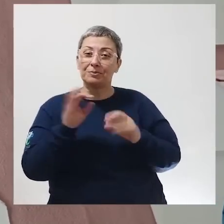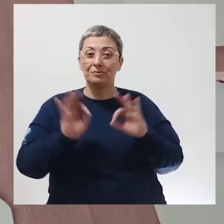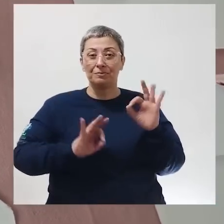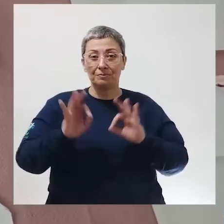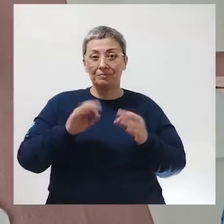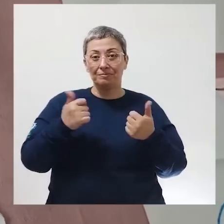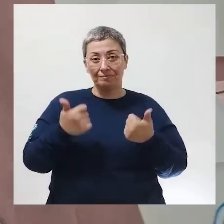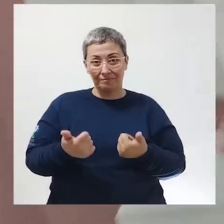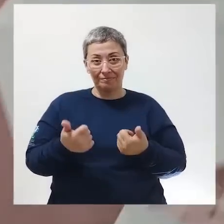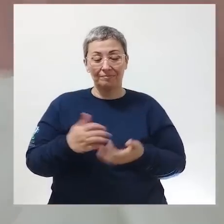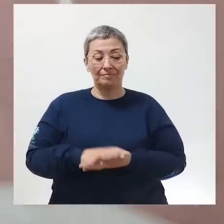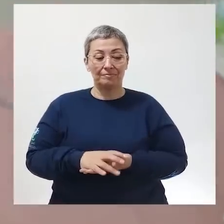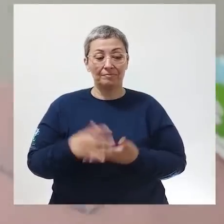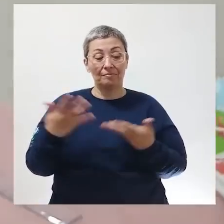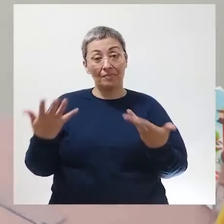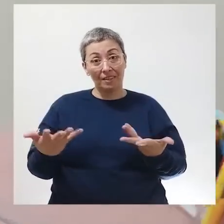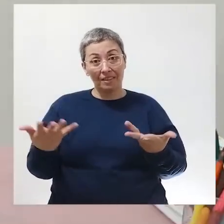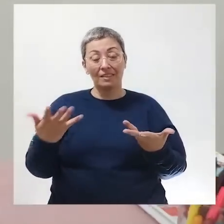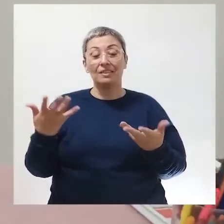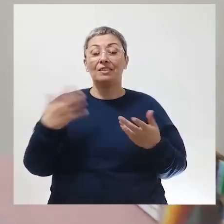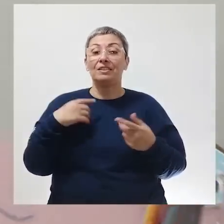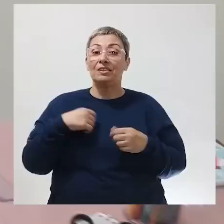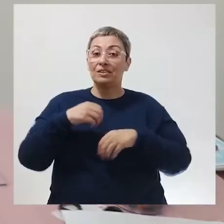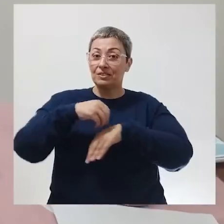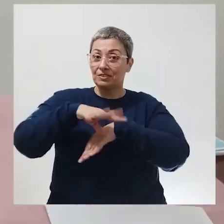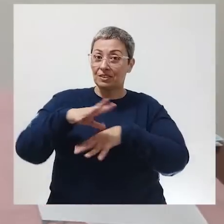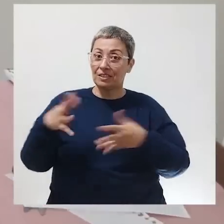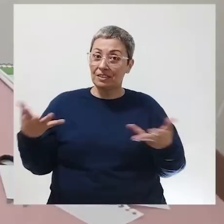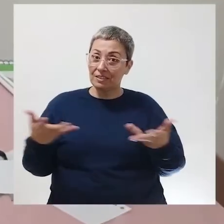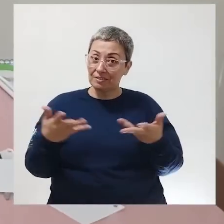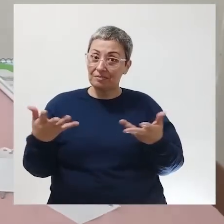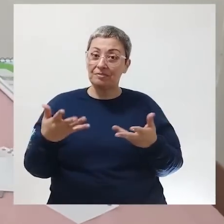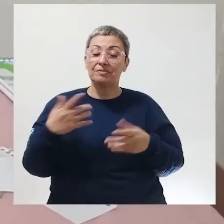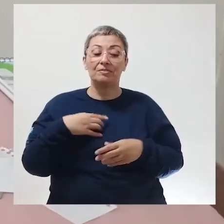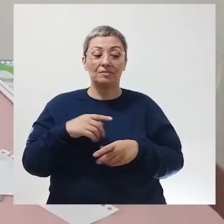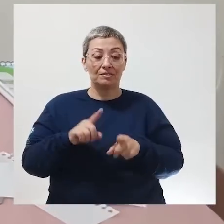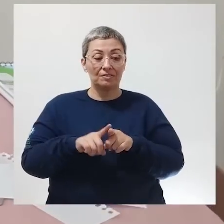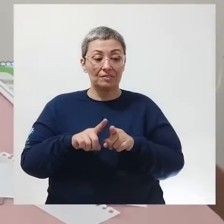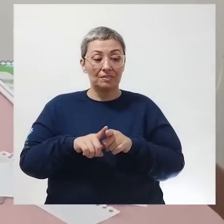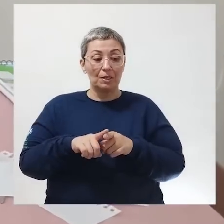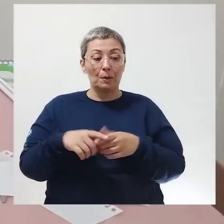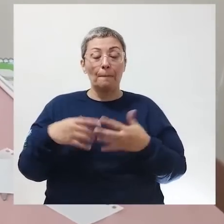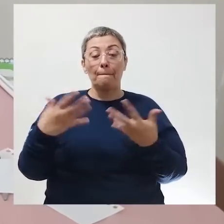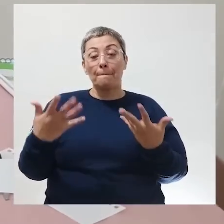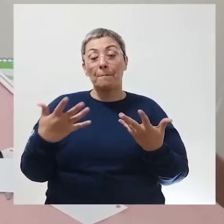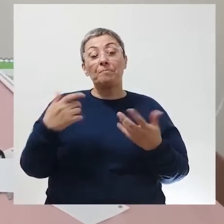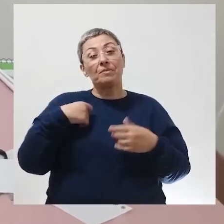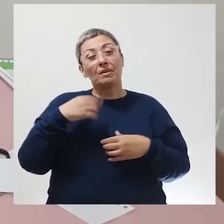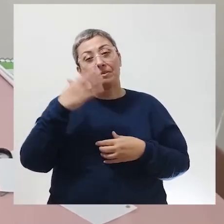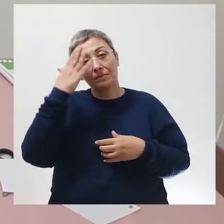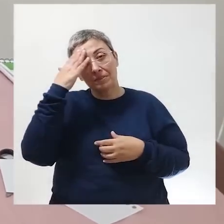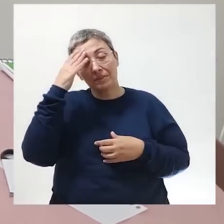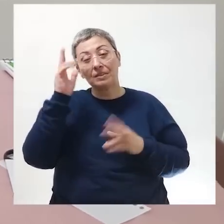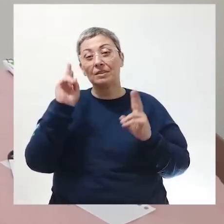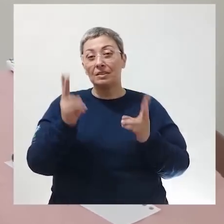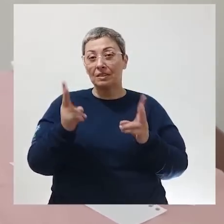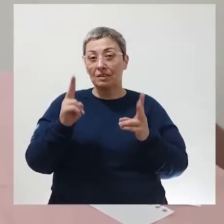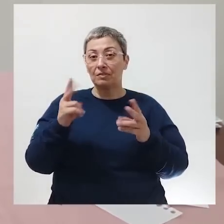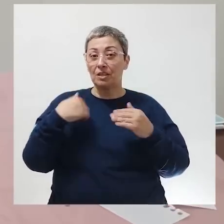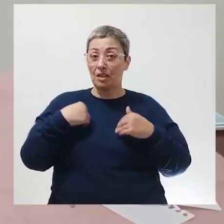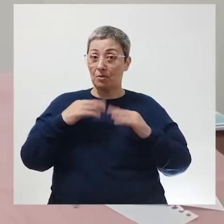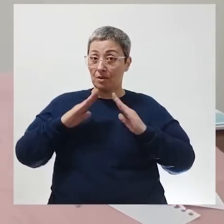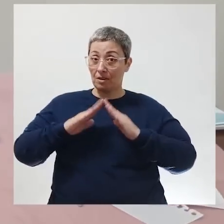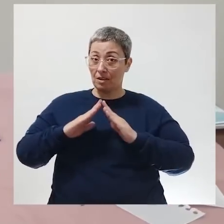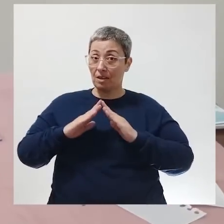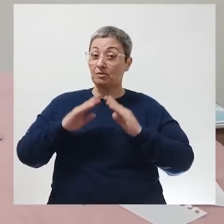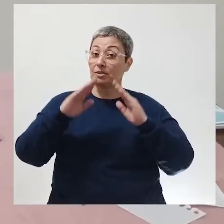pintar, deixar bem bonitinha, tá bom? Então, a nossa dica de hoje foi essa, tá, gente? E como eu sempre